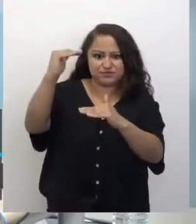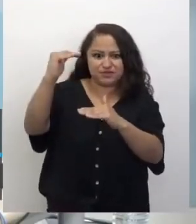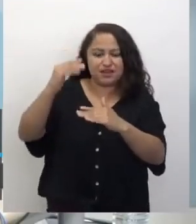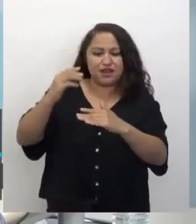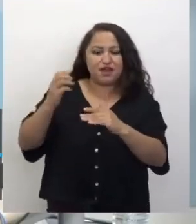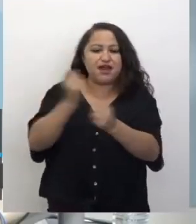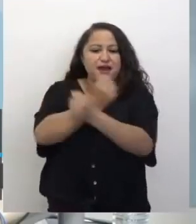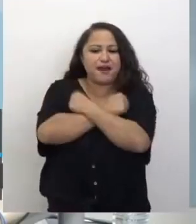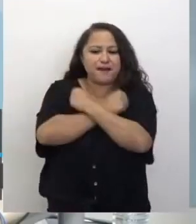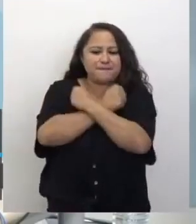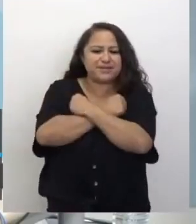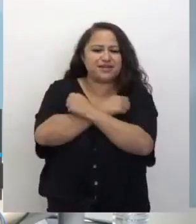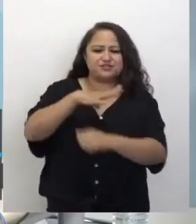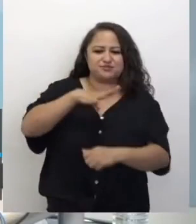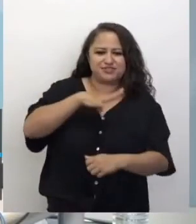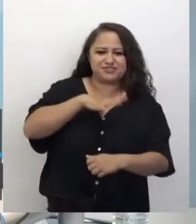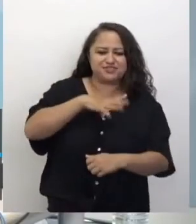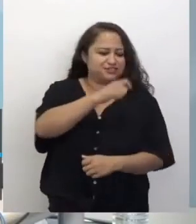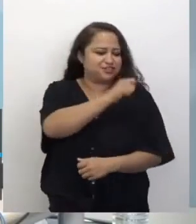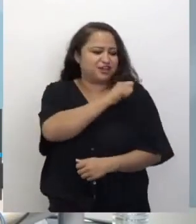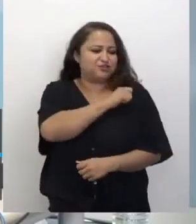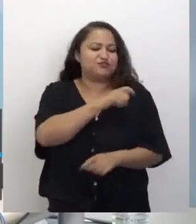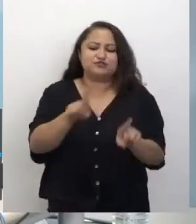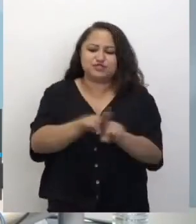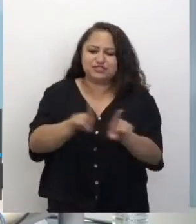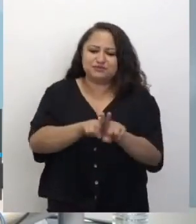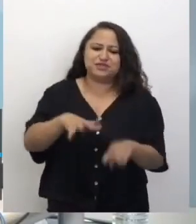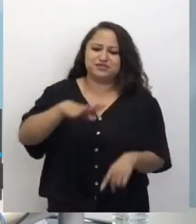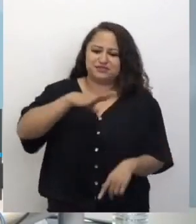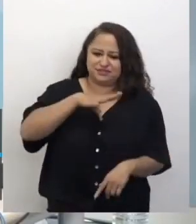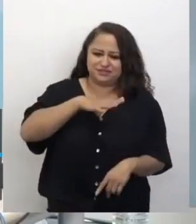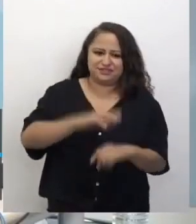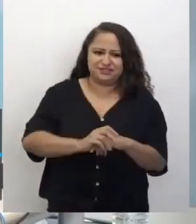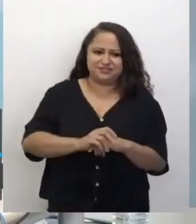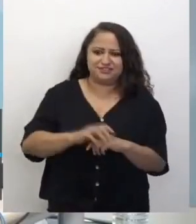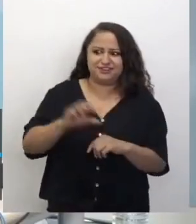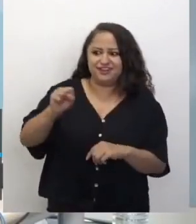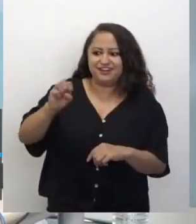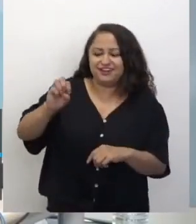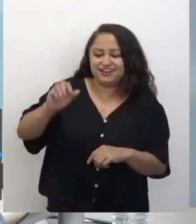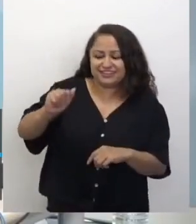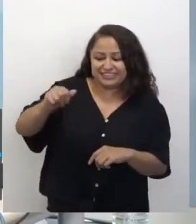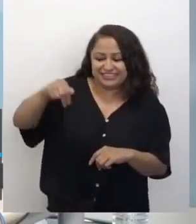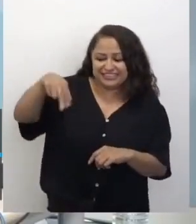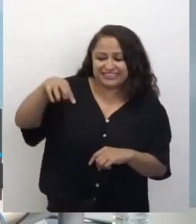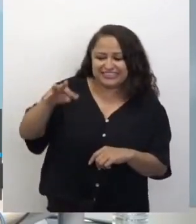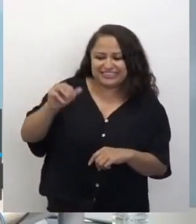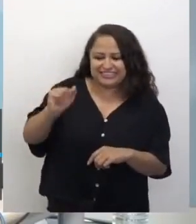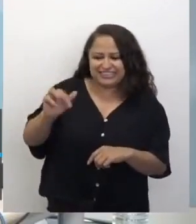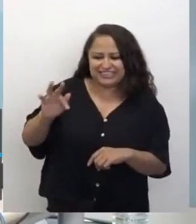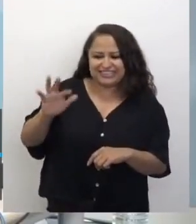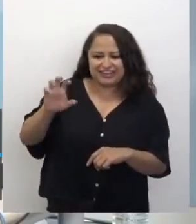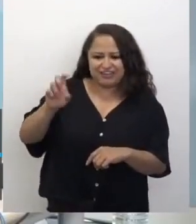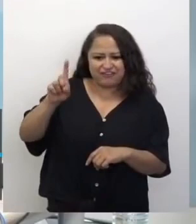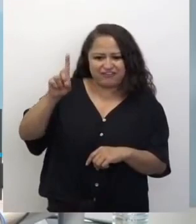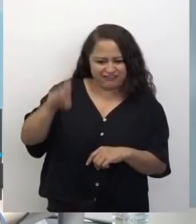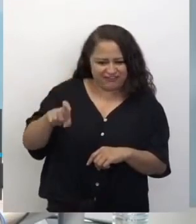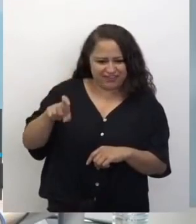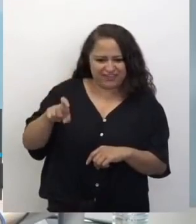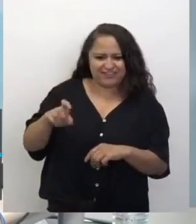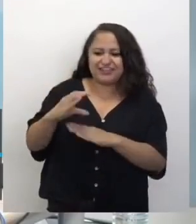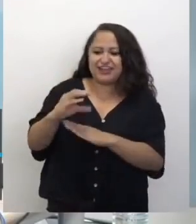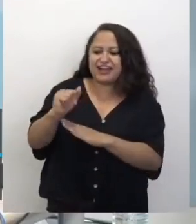aí para algumas cidades e alunos dessas cidades, professores dessas cidades, tá bom? Santa Fé do Sul, Oriente, Capão Bonito,